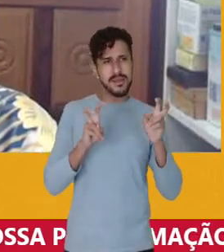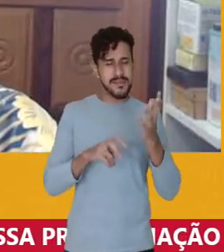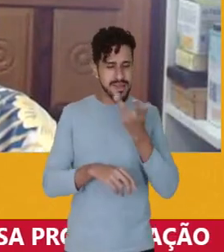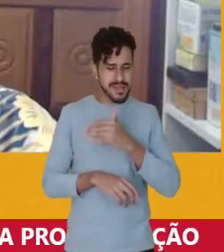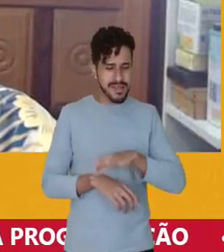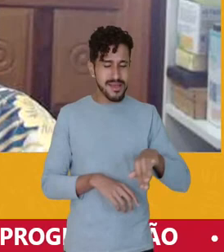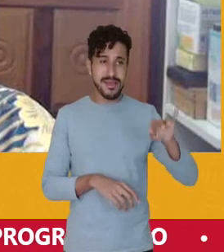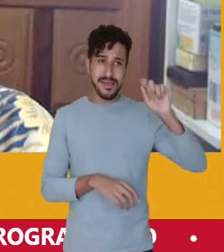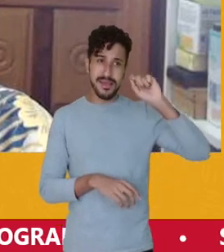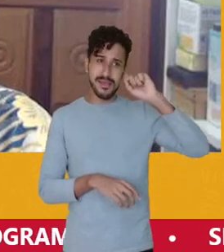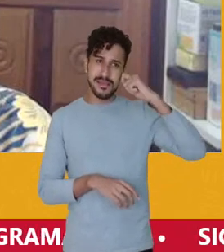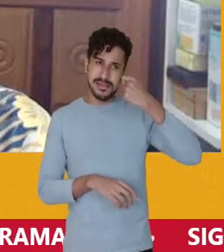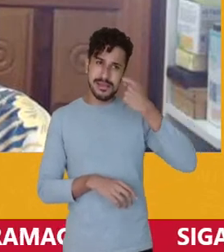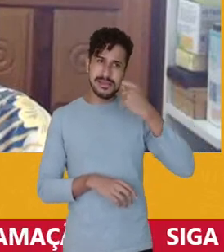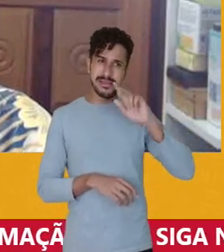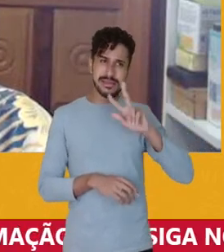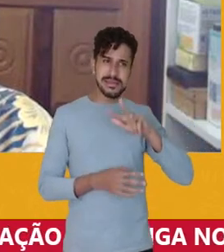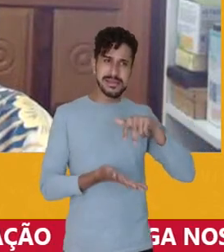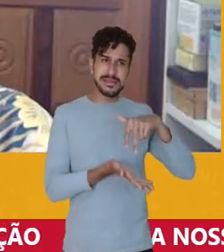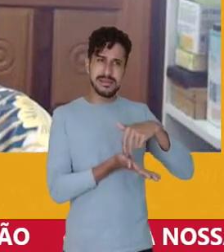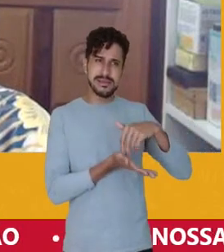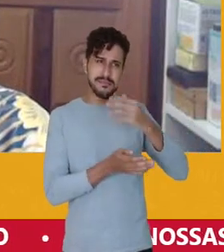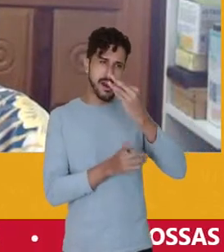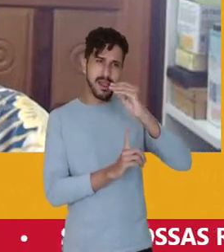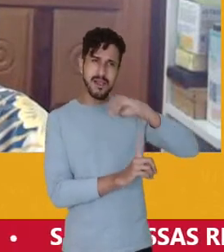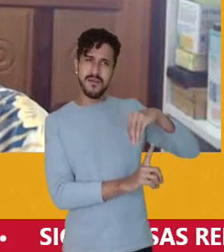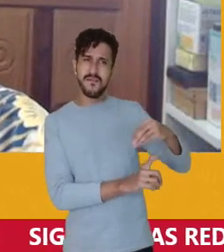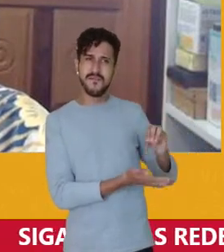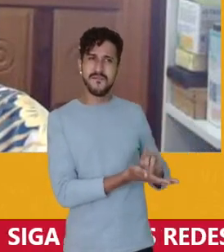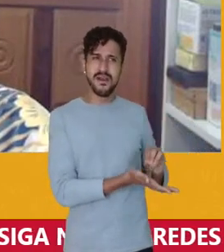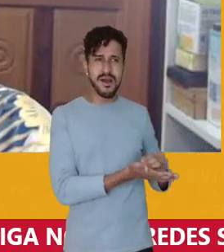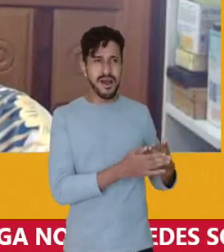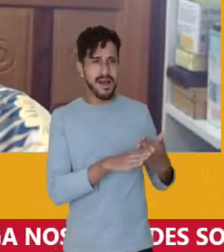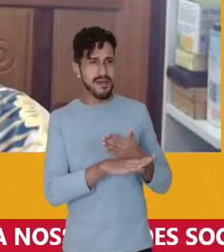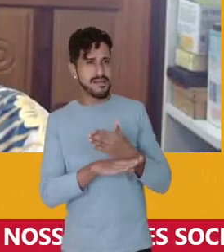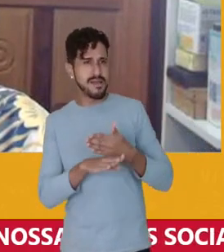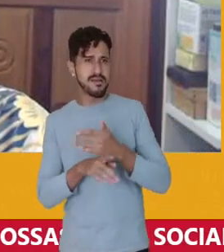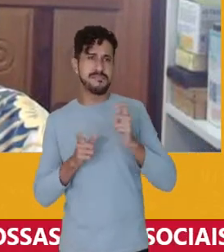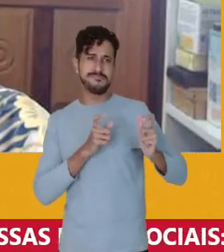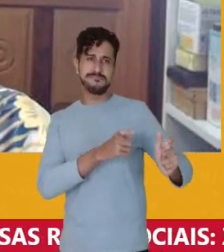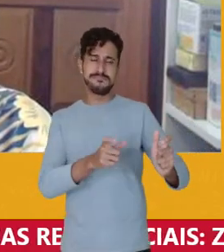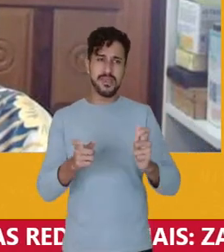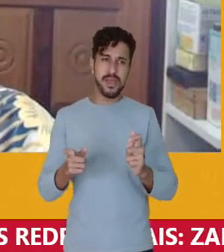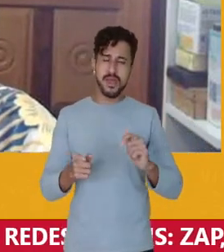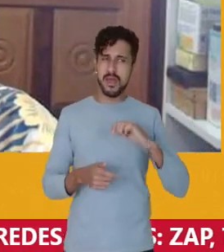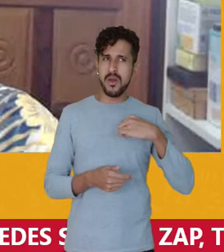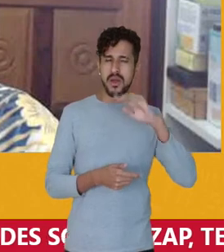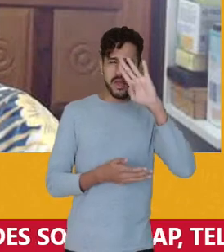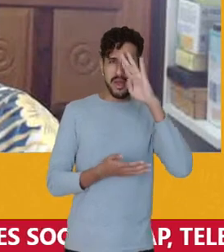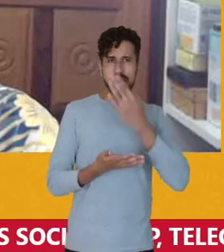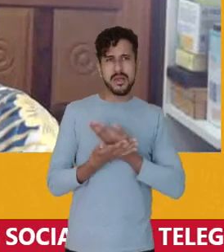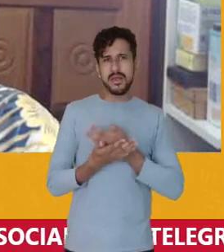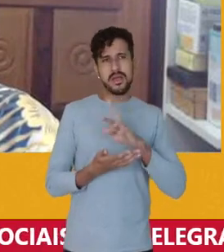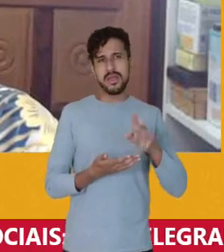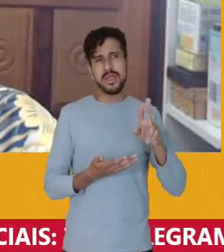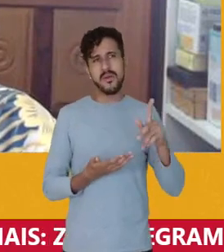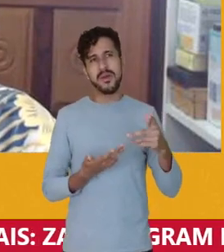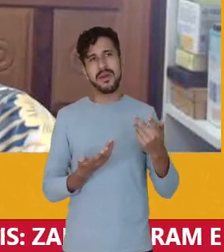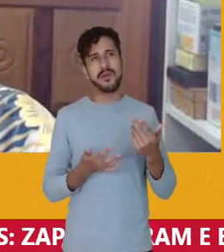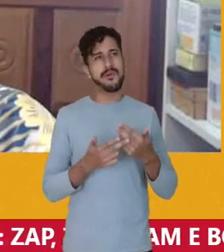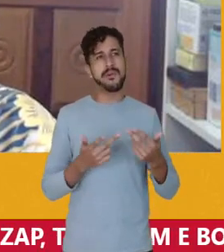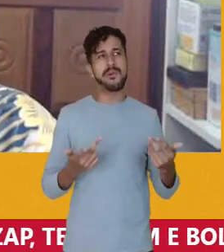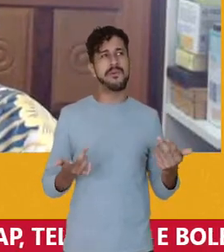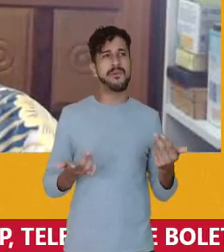infância negra desse lugar de invisibilidade, de ausência, né? E eu acho que não é por acaso,